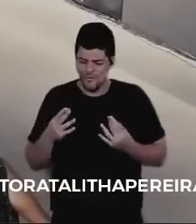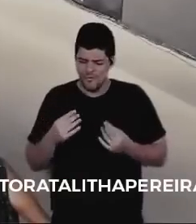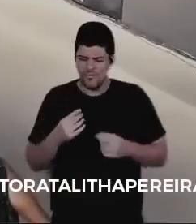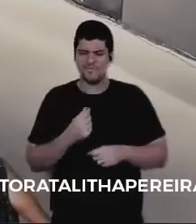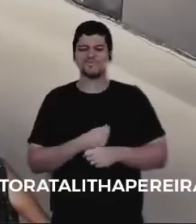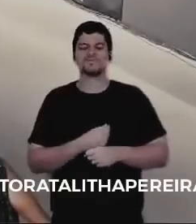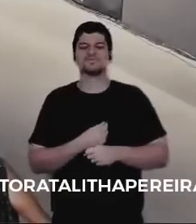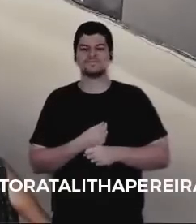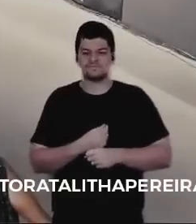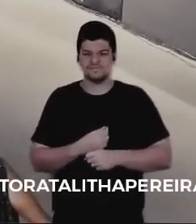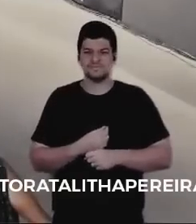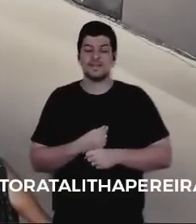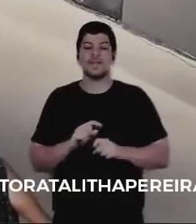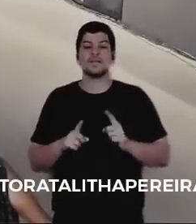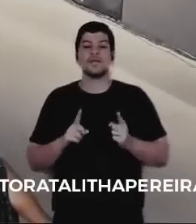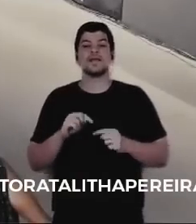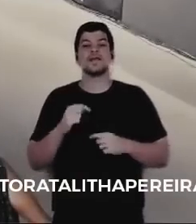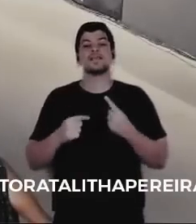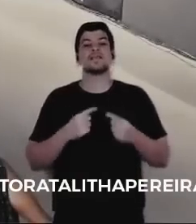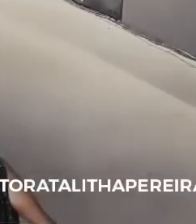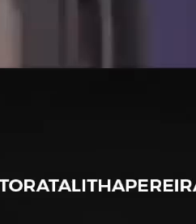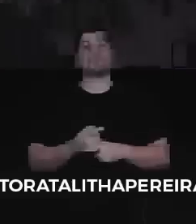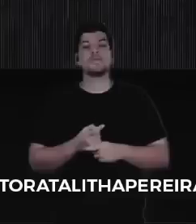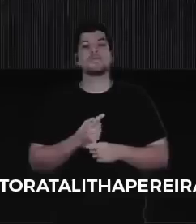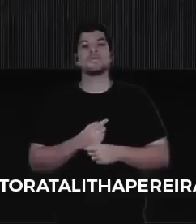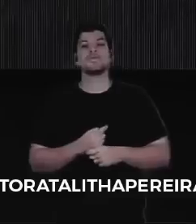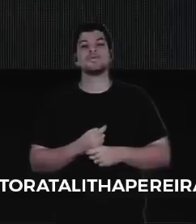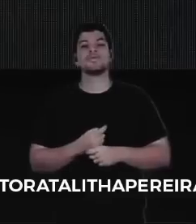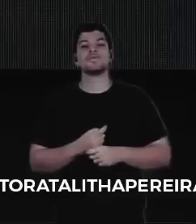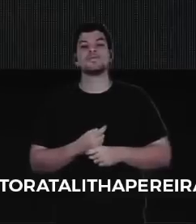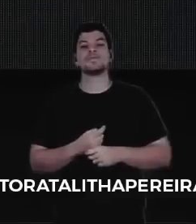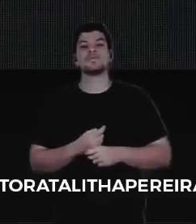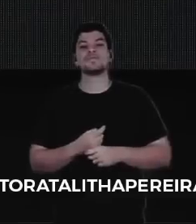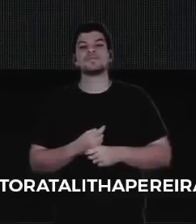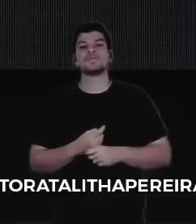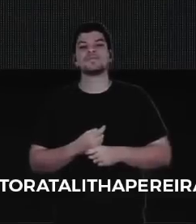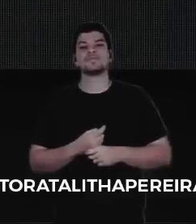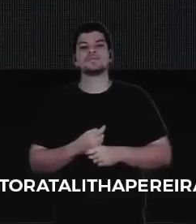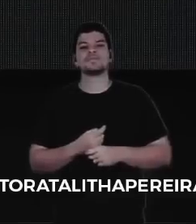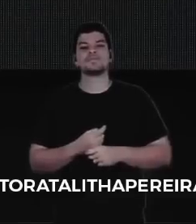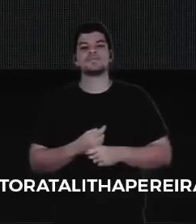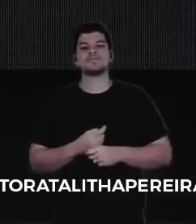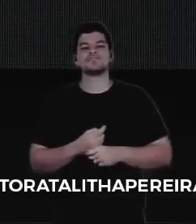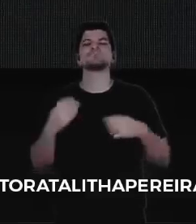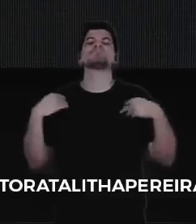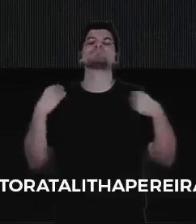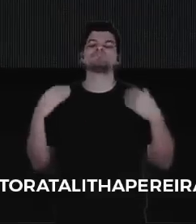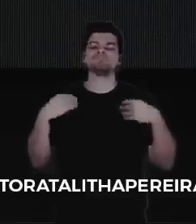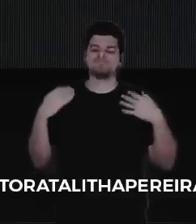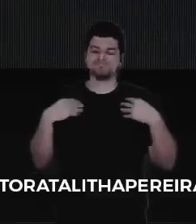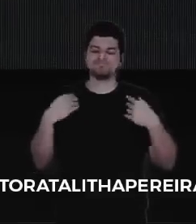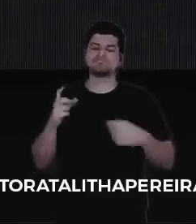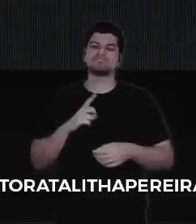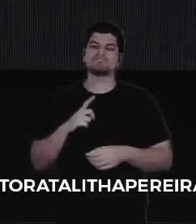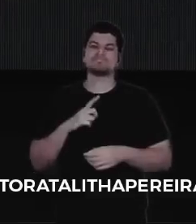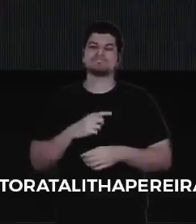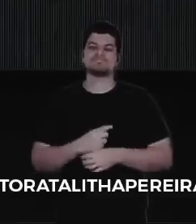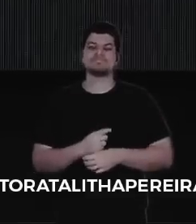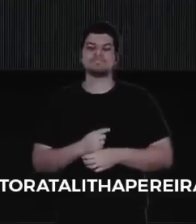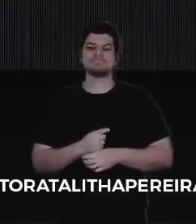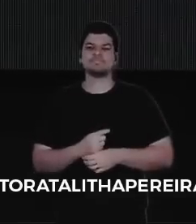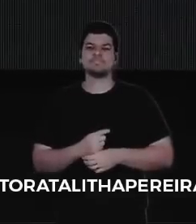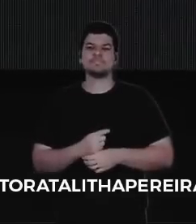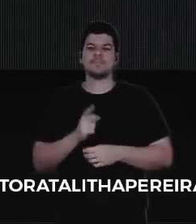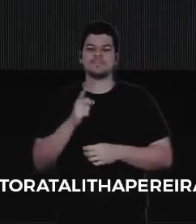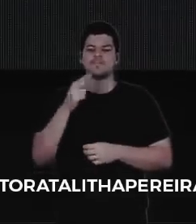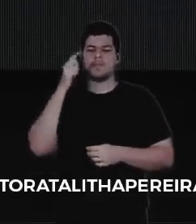sofri tanto. Mas depois do sofrimento vem a alegria. É quando você diz